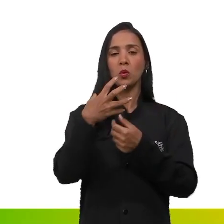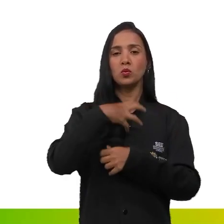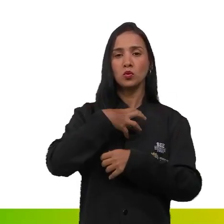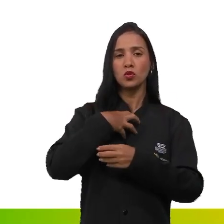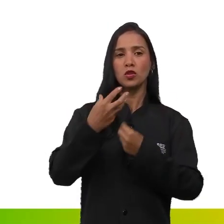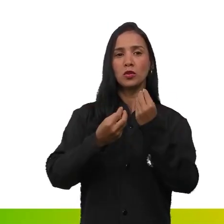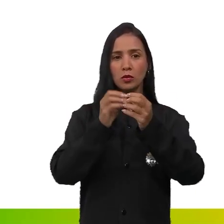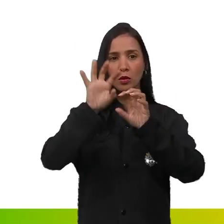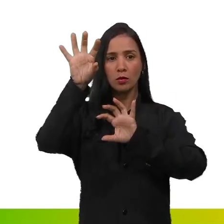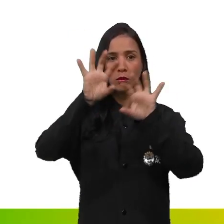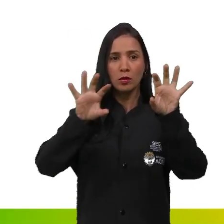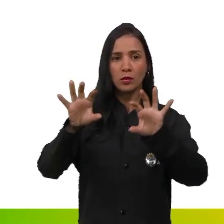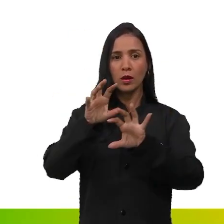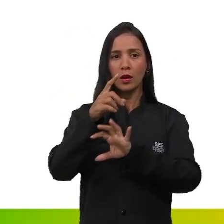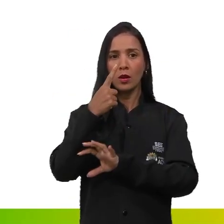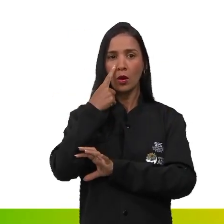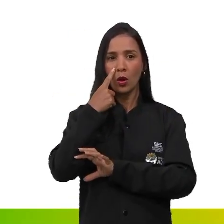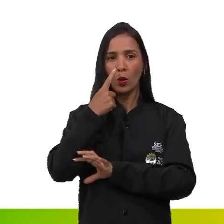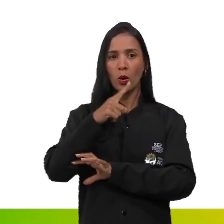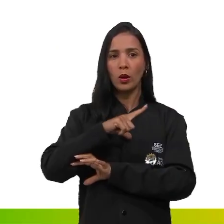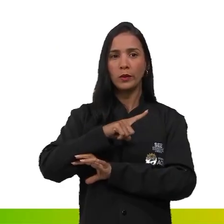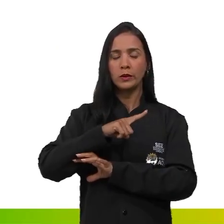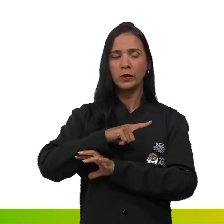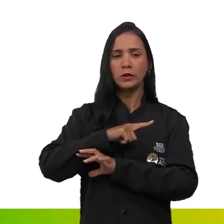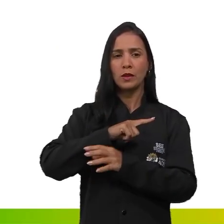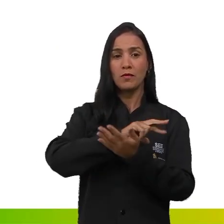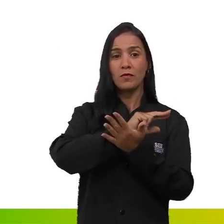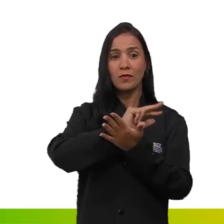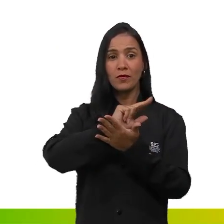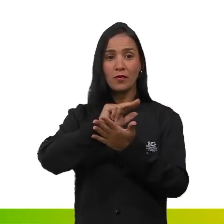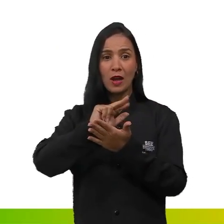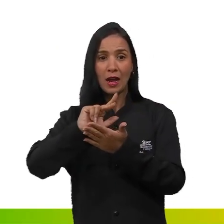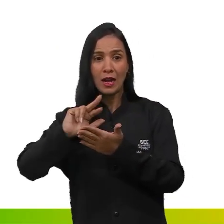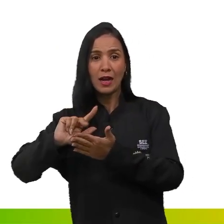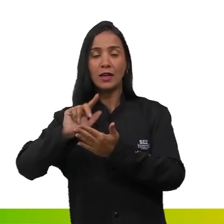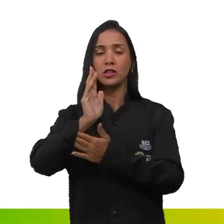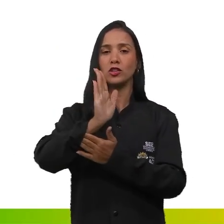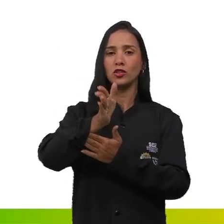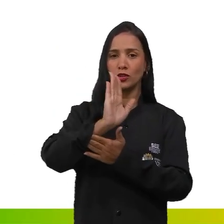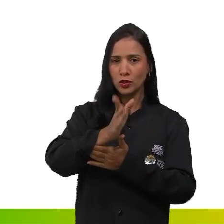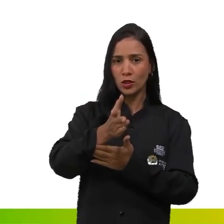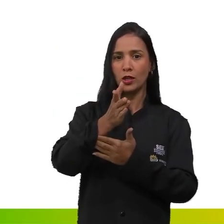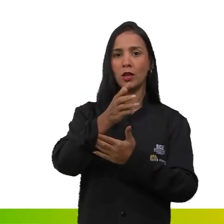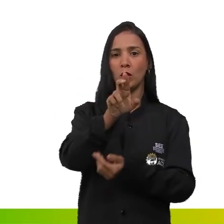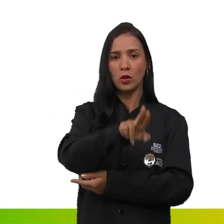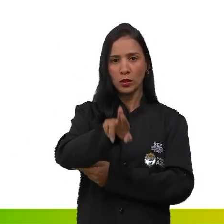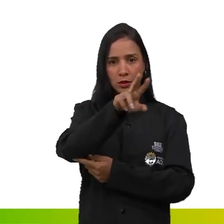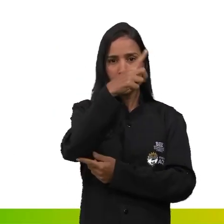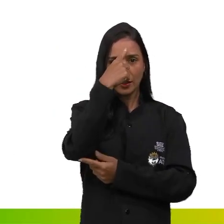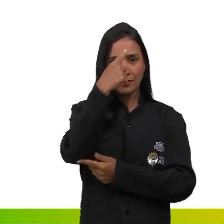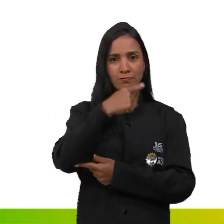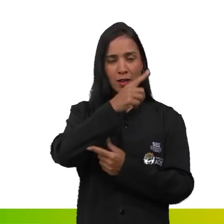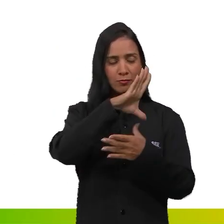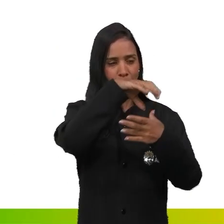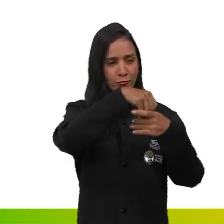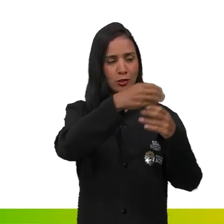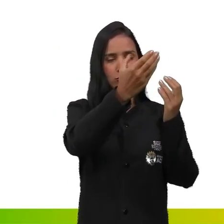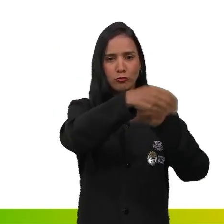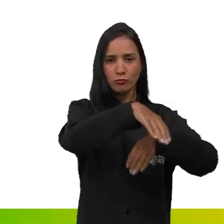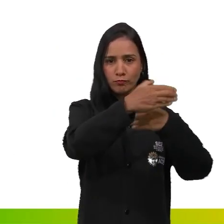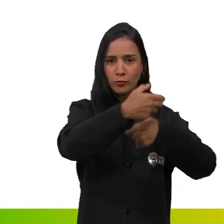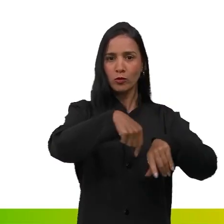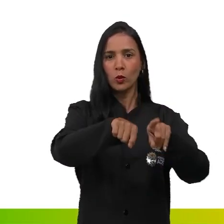prestem bastante atenção que essa imagem, ela já foi inclusive tema de concursos, ela já foi tema aí de